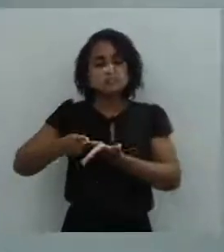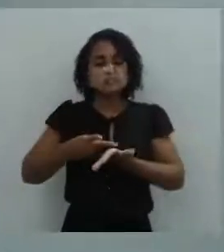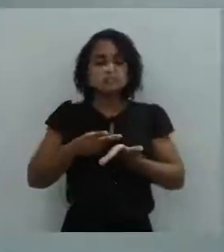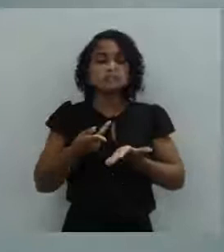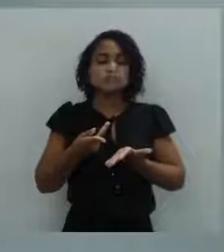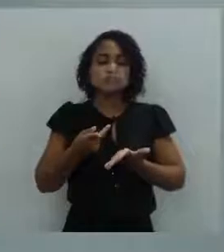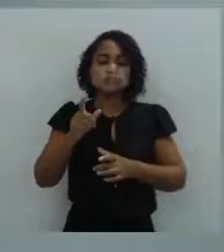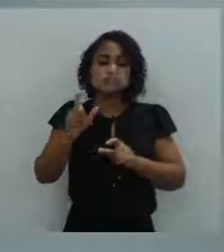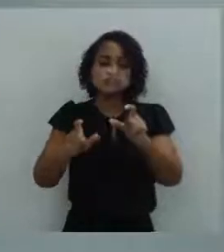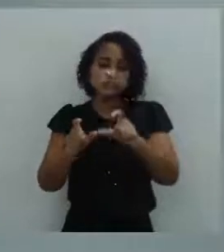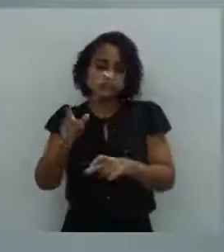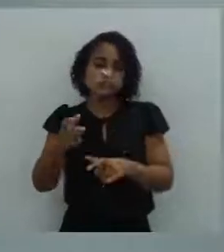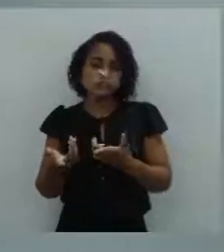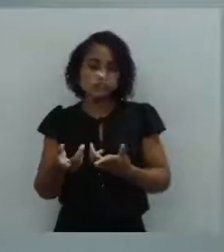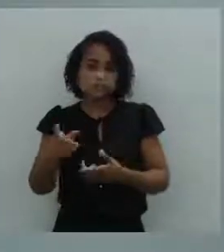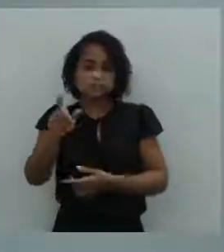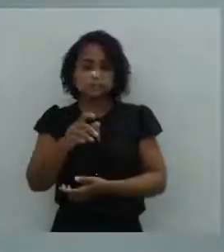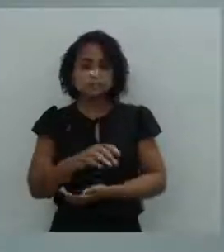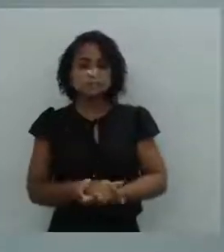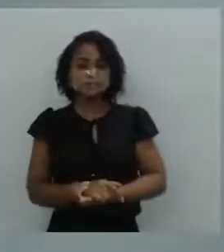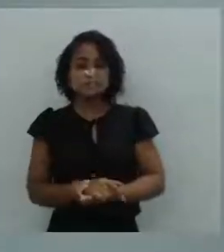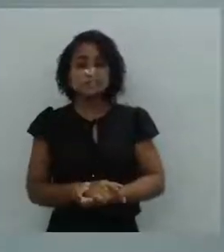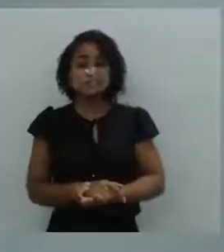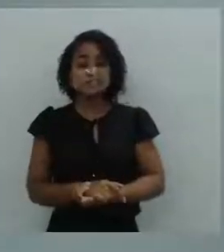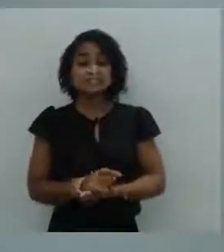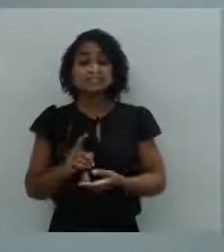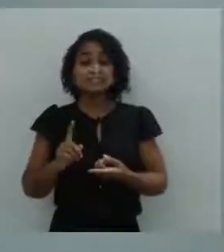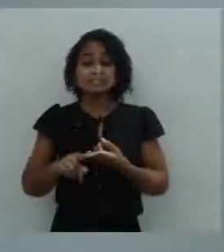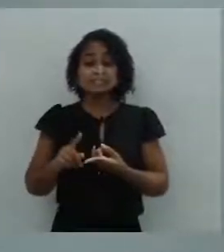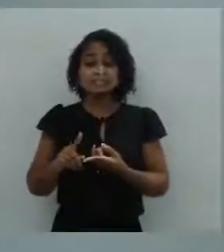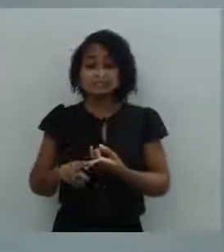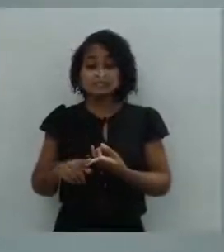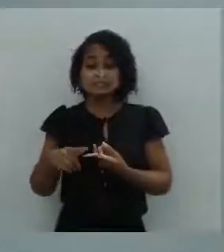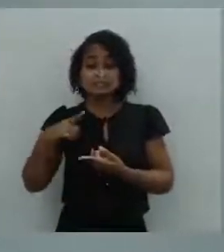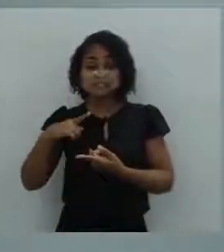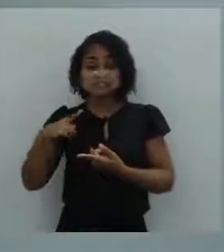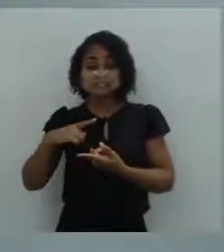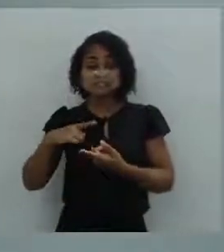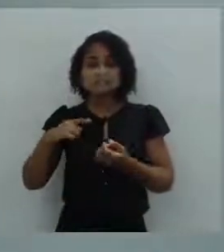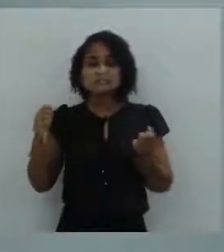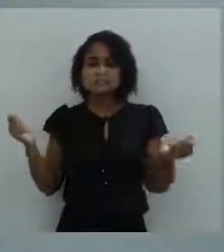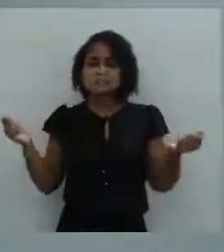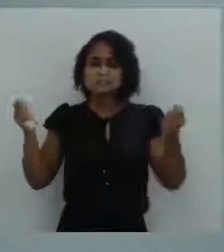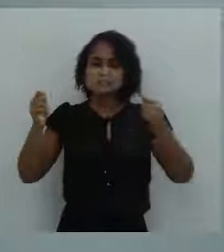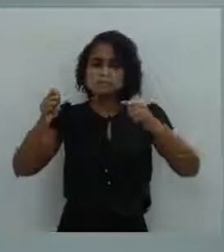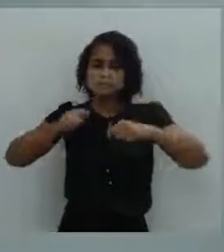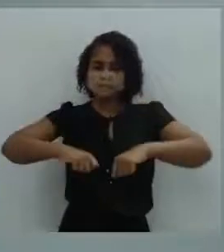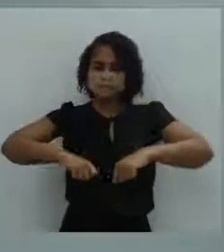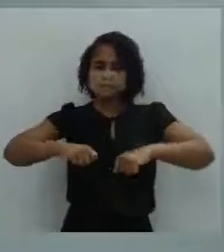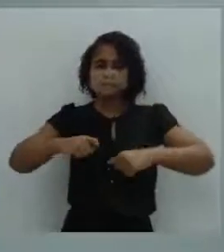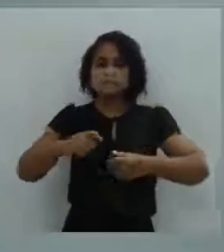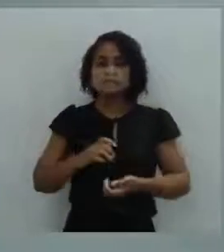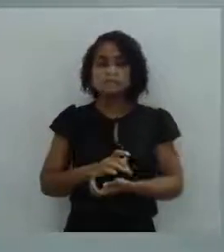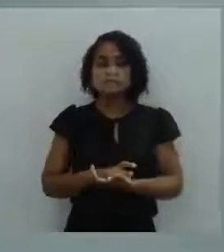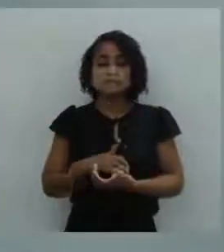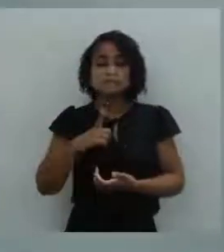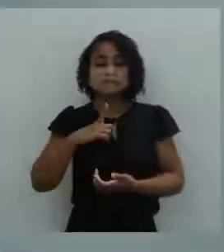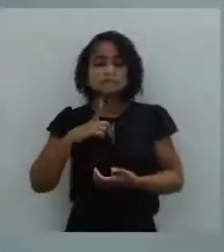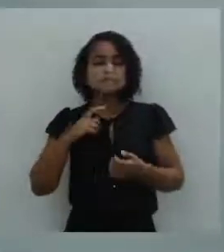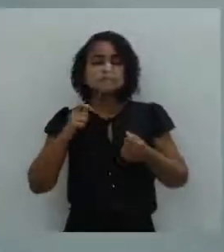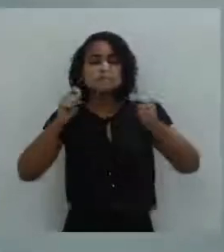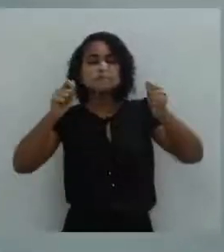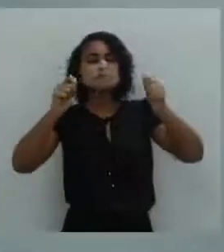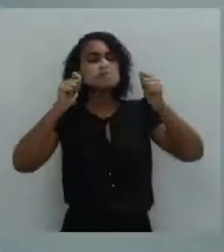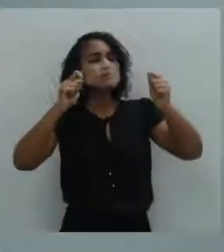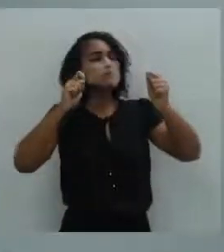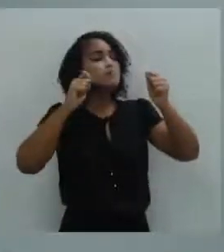saúde daquele famoso. No caso, a carta aberta também pode ser reivindicatória. Ela pode